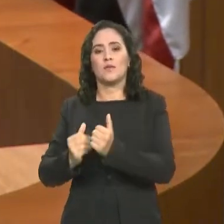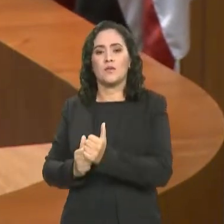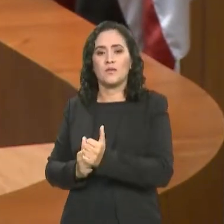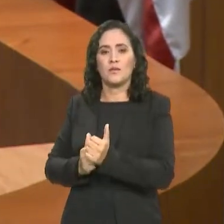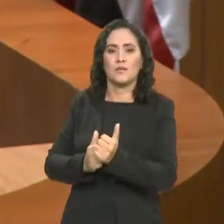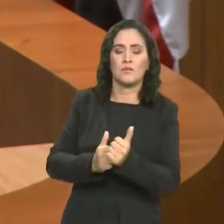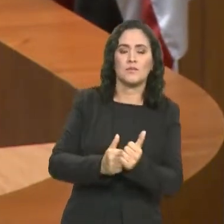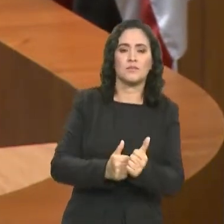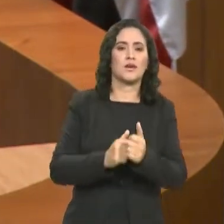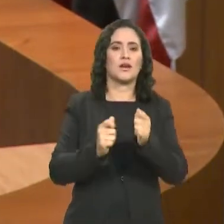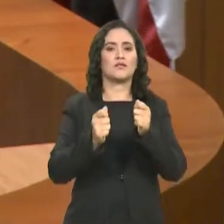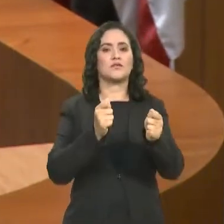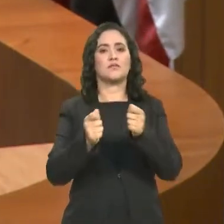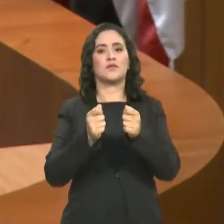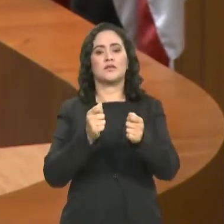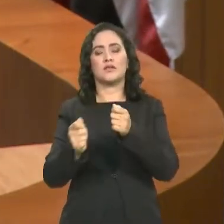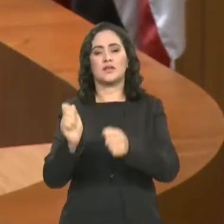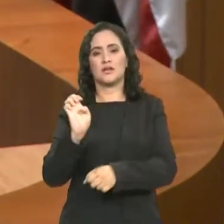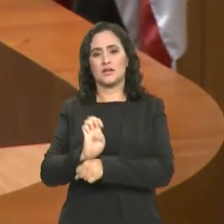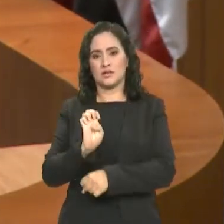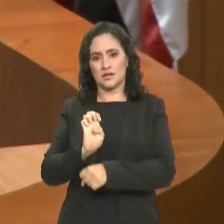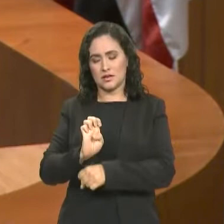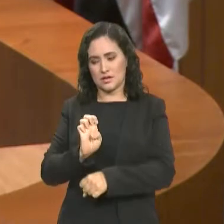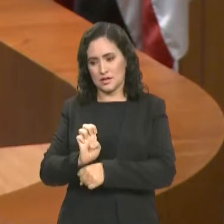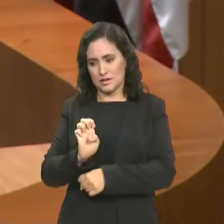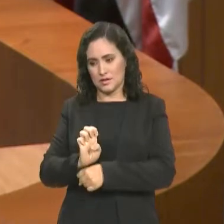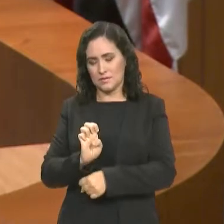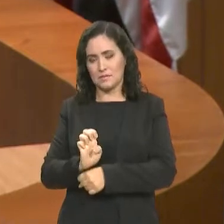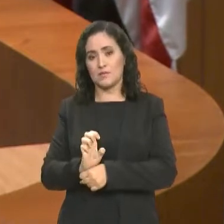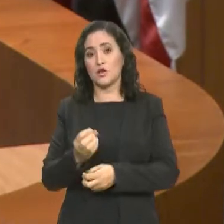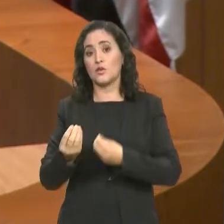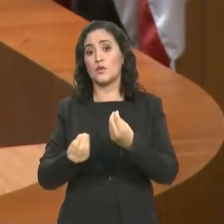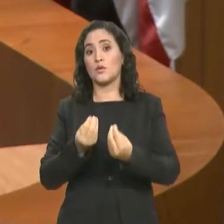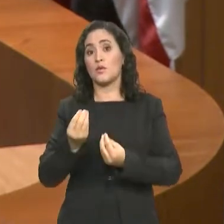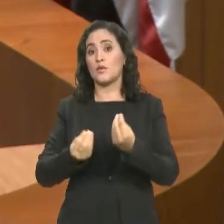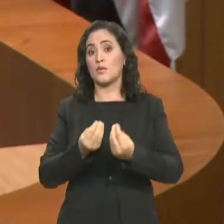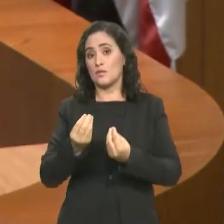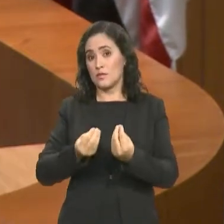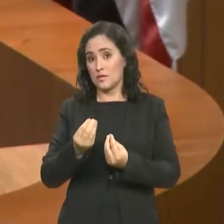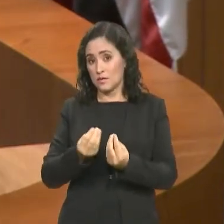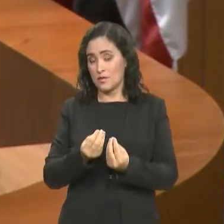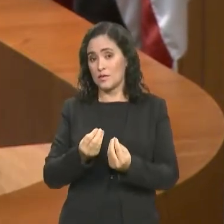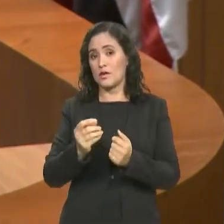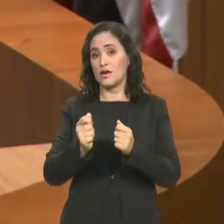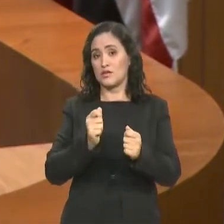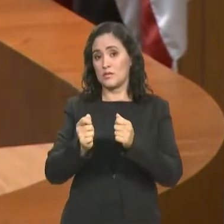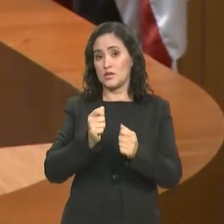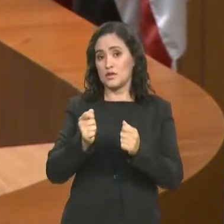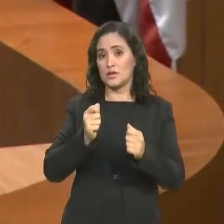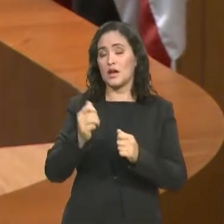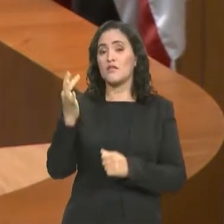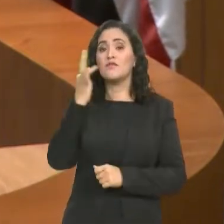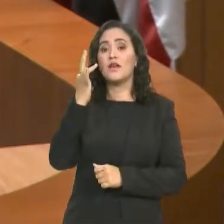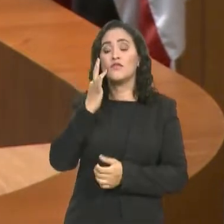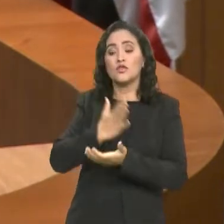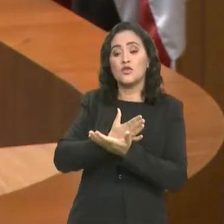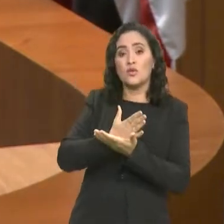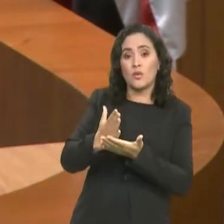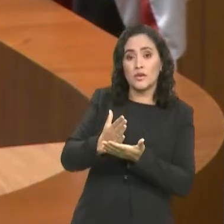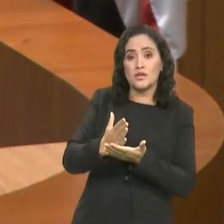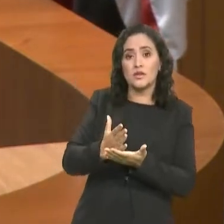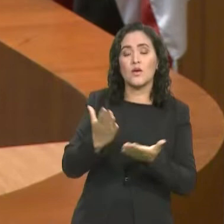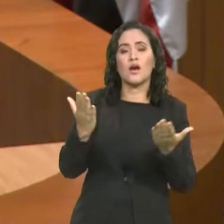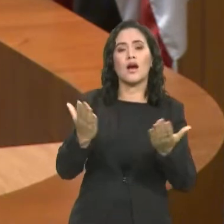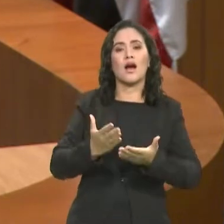modelo que foi inaugurado pelo então governador Flávio Dino, hoje senador eleito. Faço